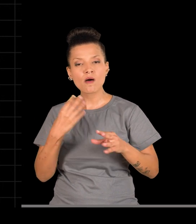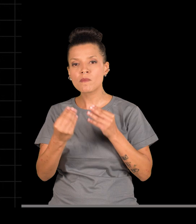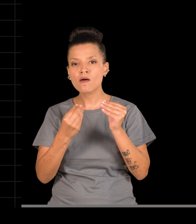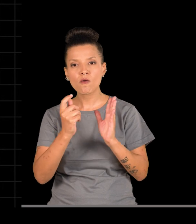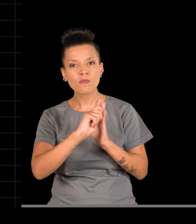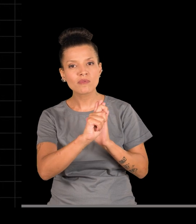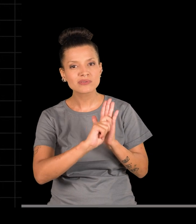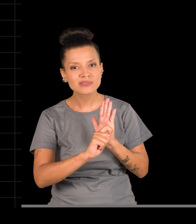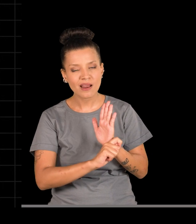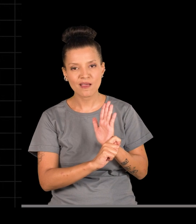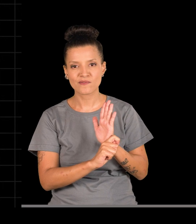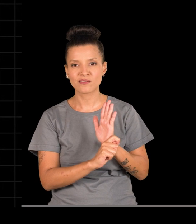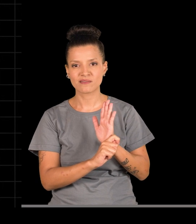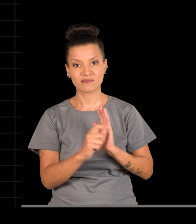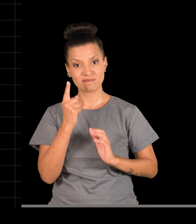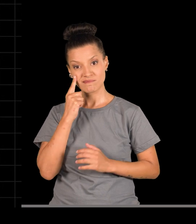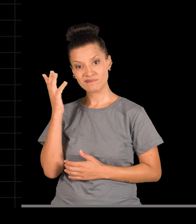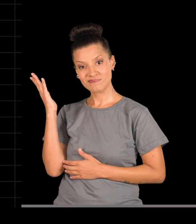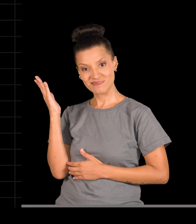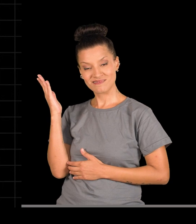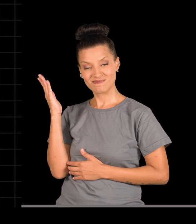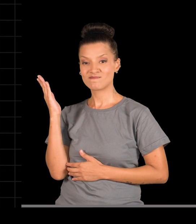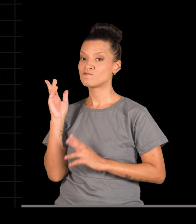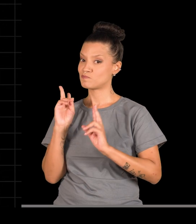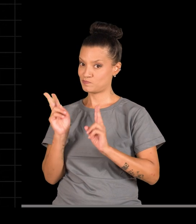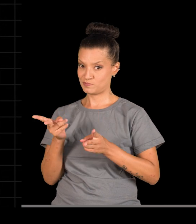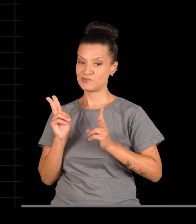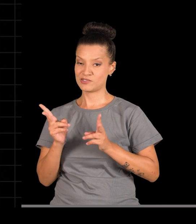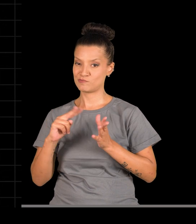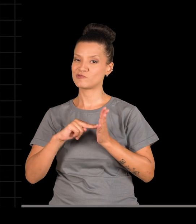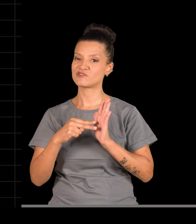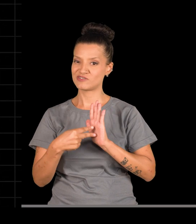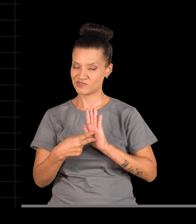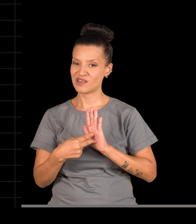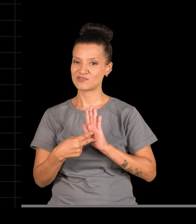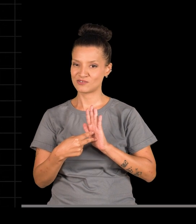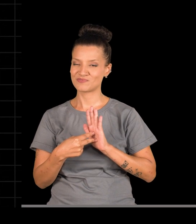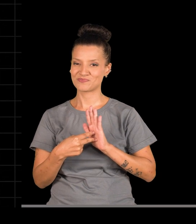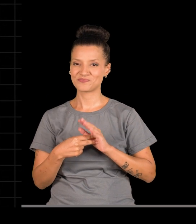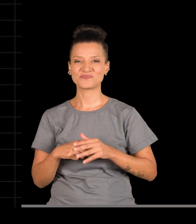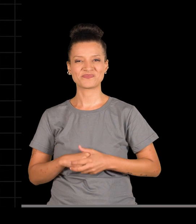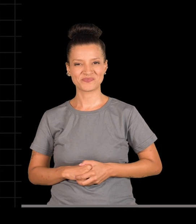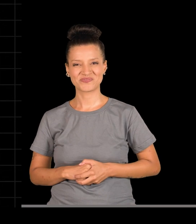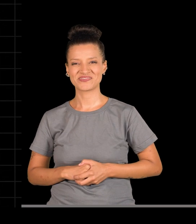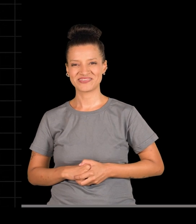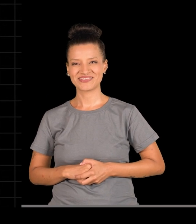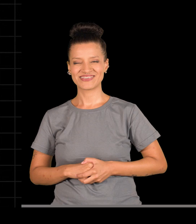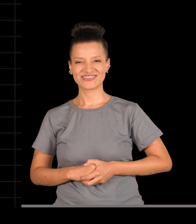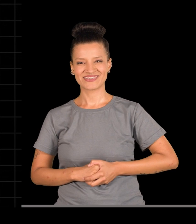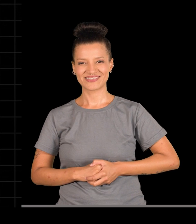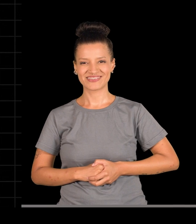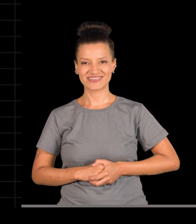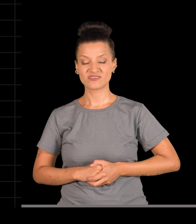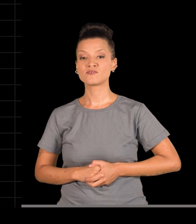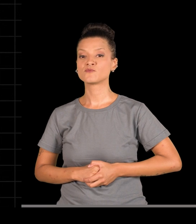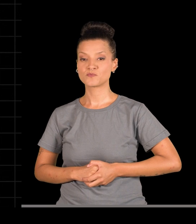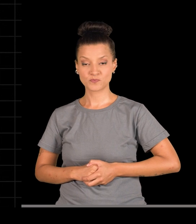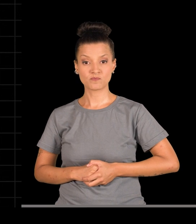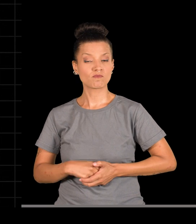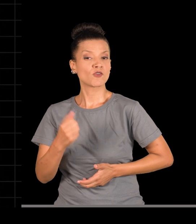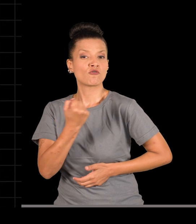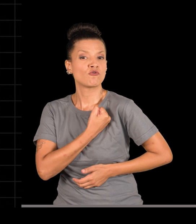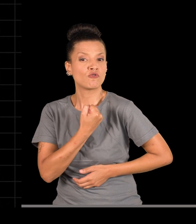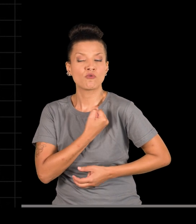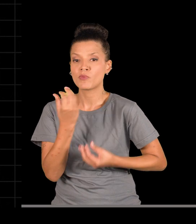3. Tudo isso daqui significa divisão, né? Também poderia colocar 2 pontinhos assim. 1, 2 pontinhos, 3. Tudo isso daqui é divisão e representa a mesma